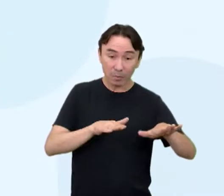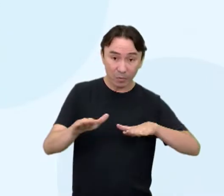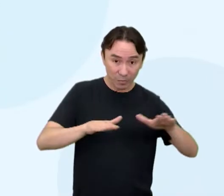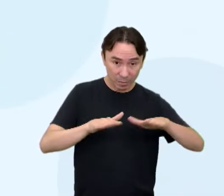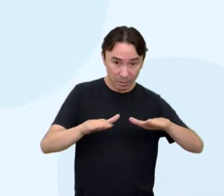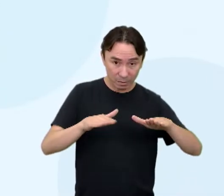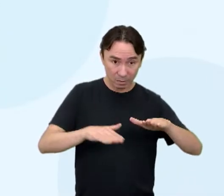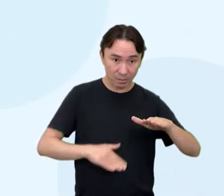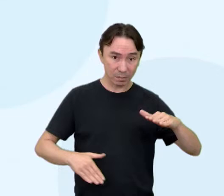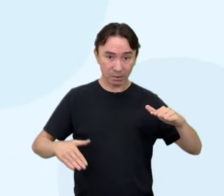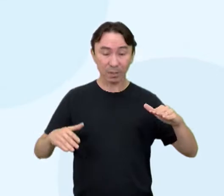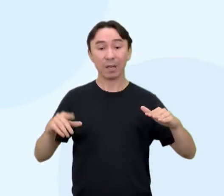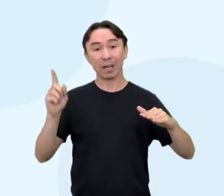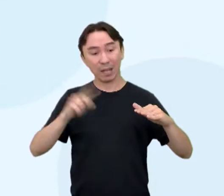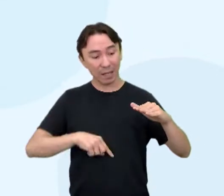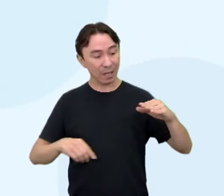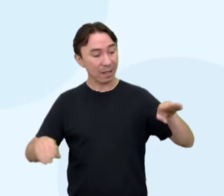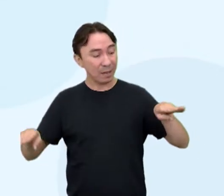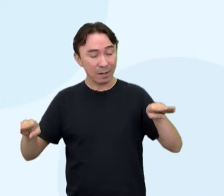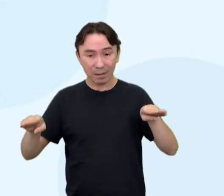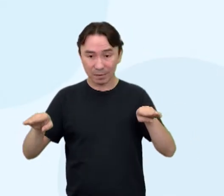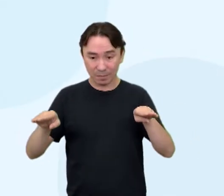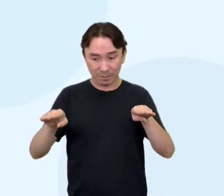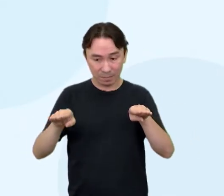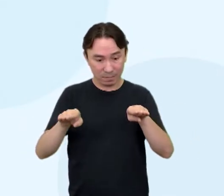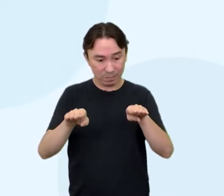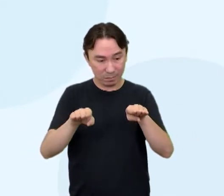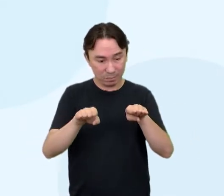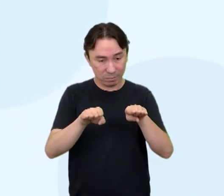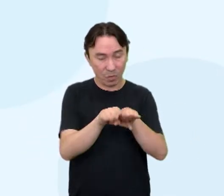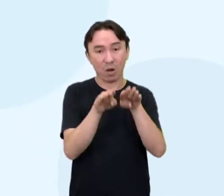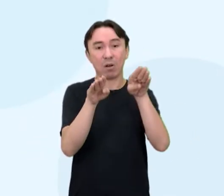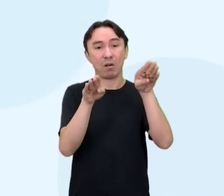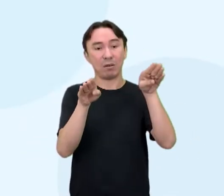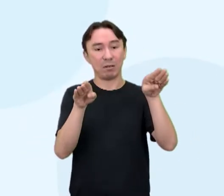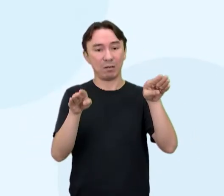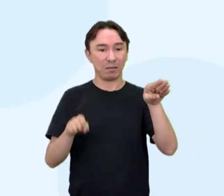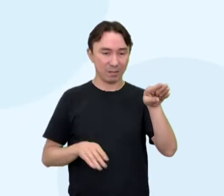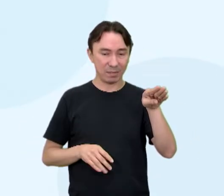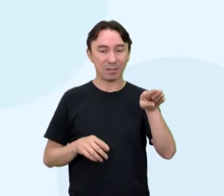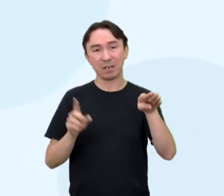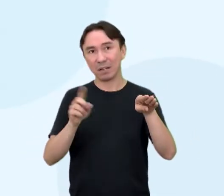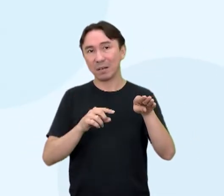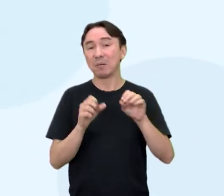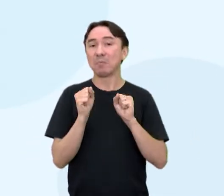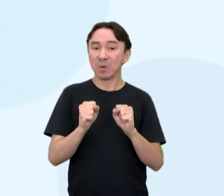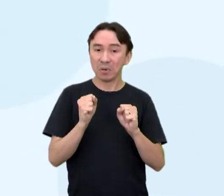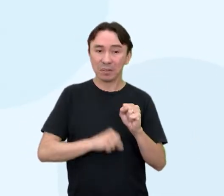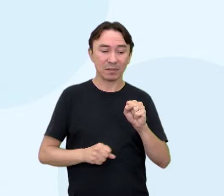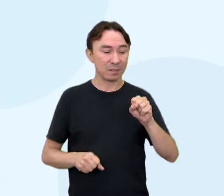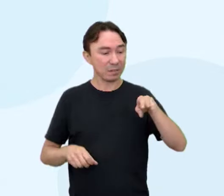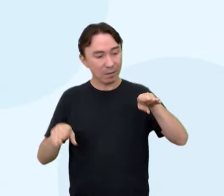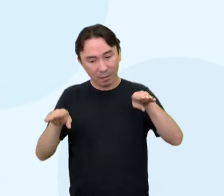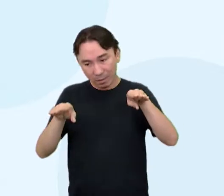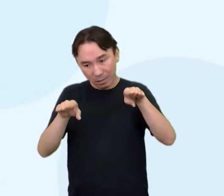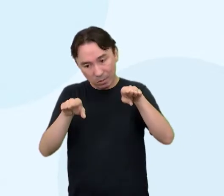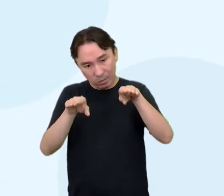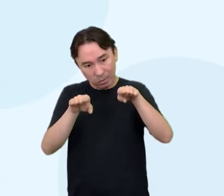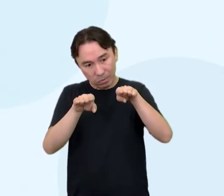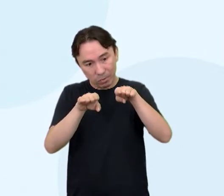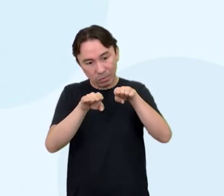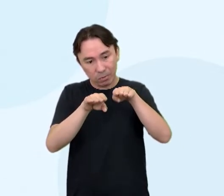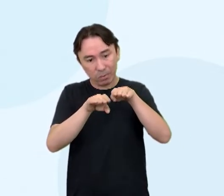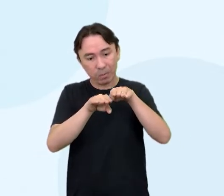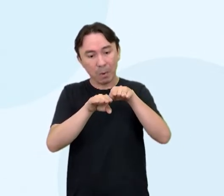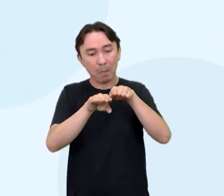de duas placas que se chocam. Normalmente uma desliza por baixo da outra, encontrando